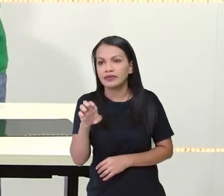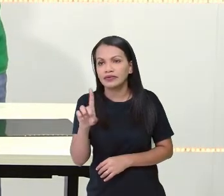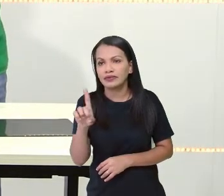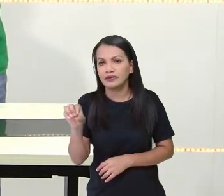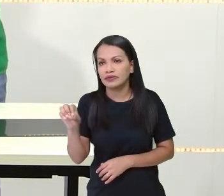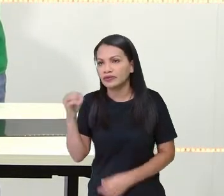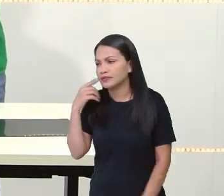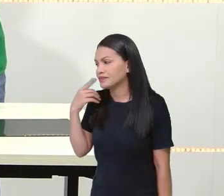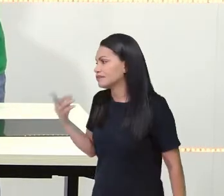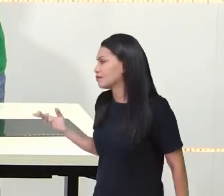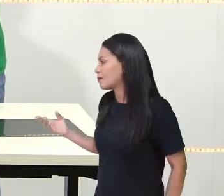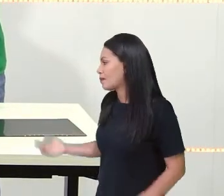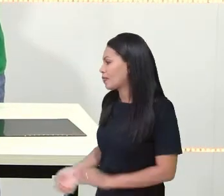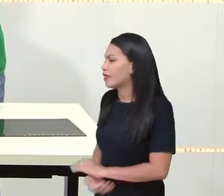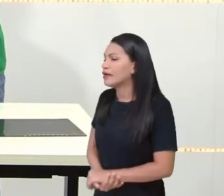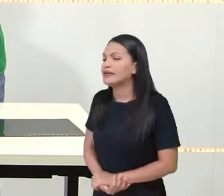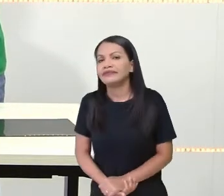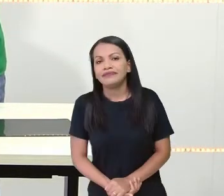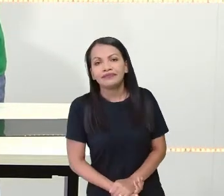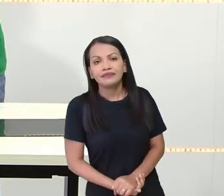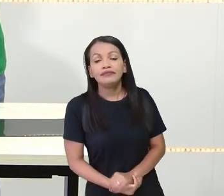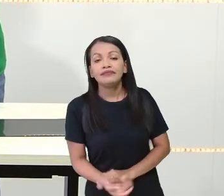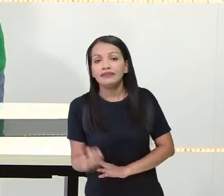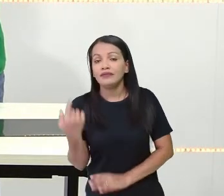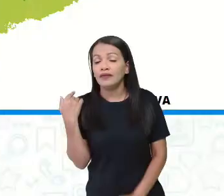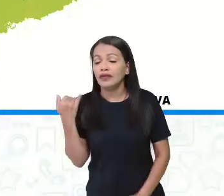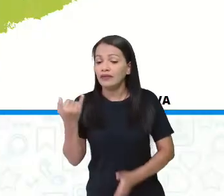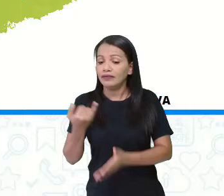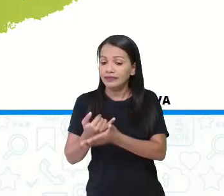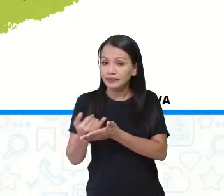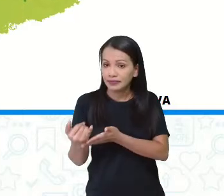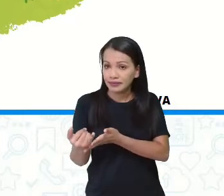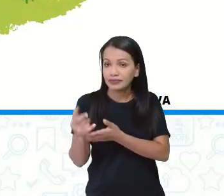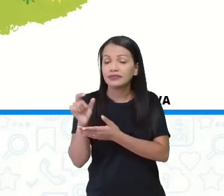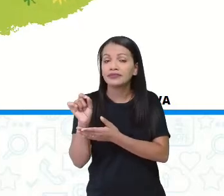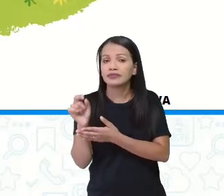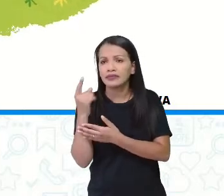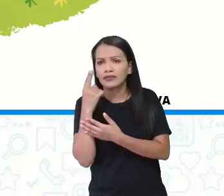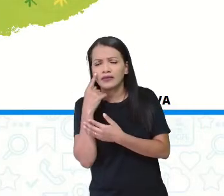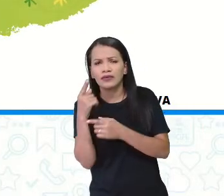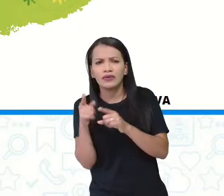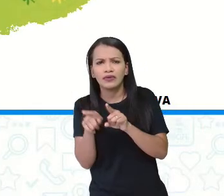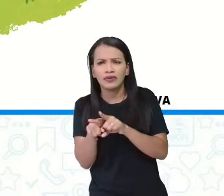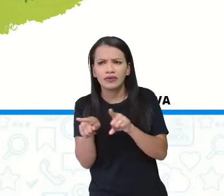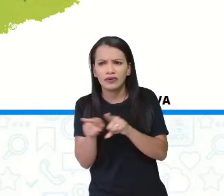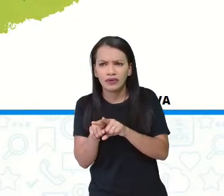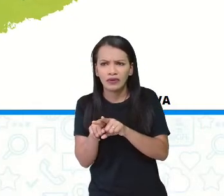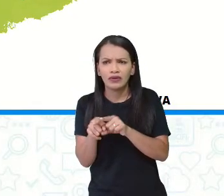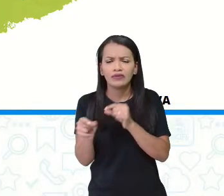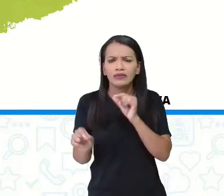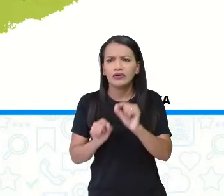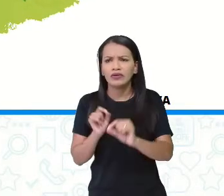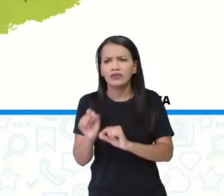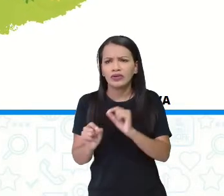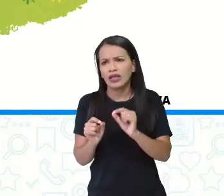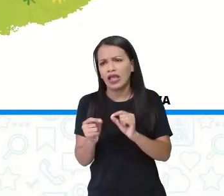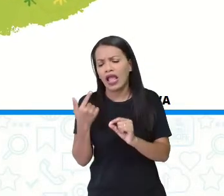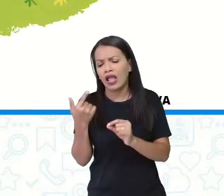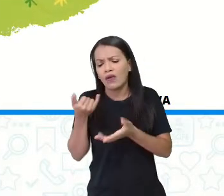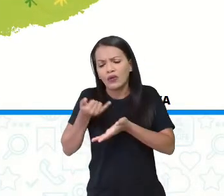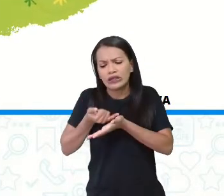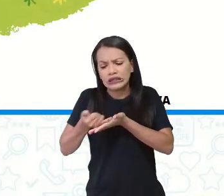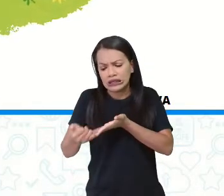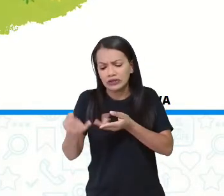O enredo, olha aí, ó, situação inicial, a complicação, não é, que eu chamo de conflito,